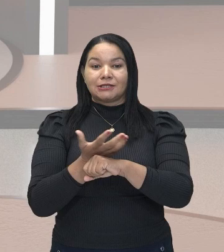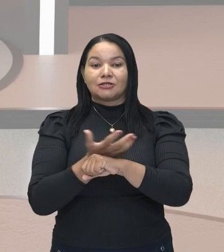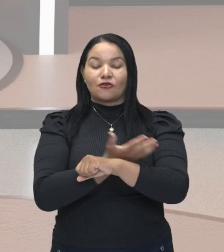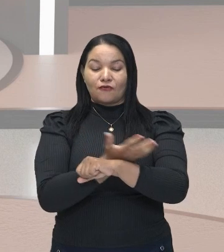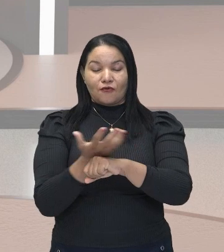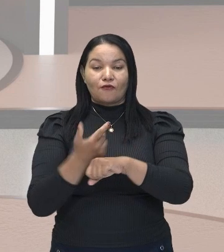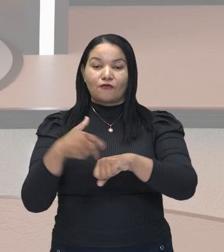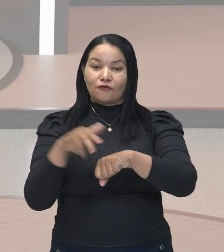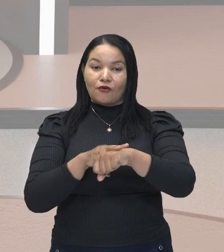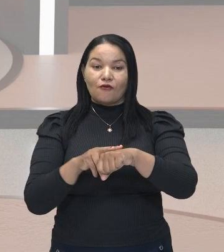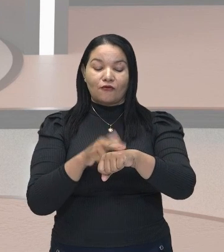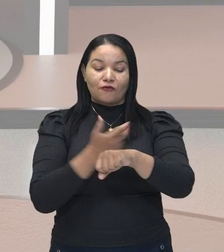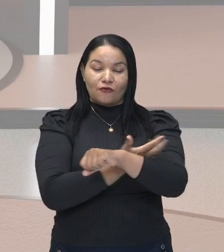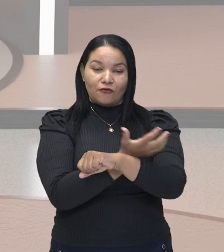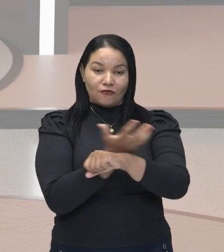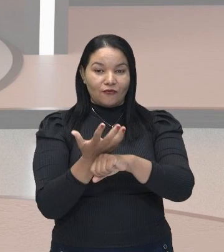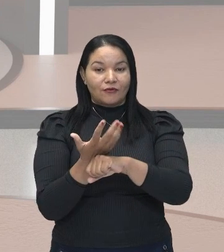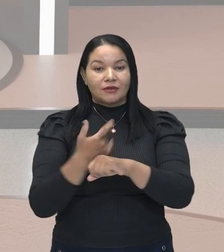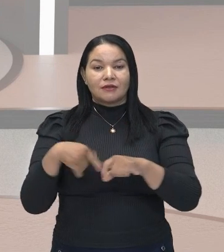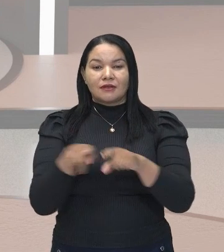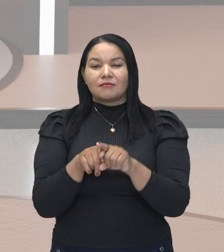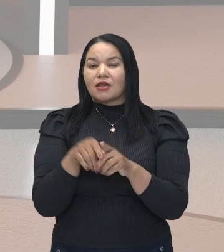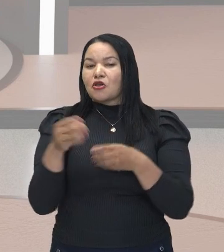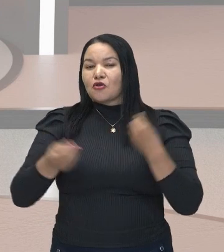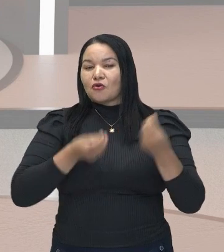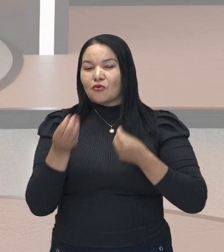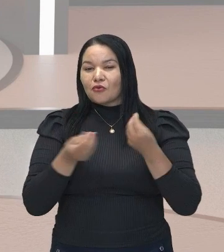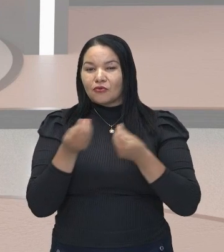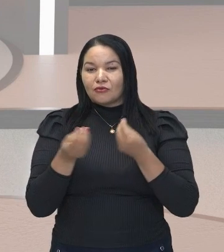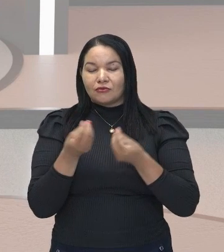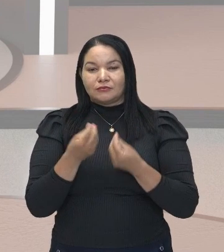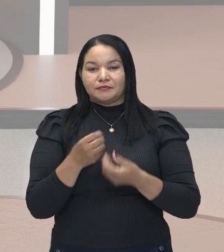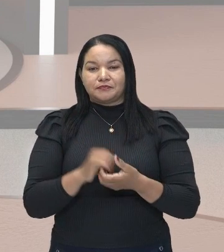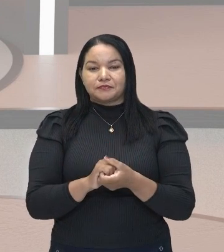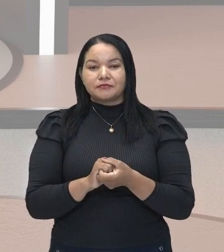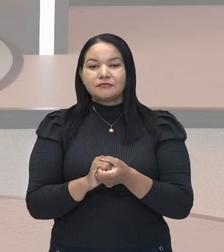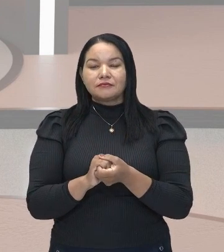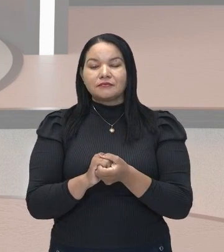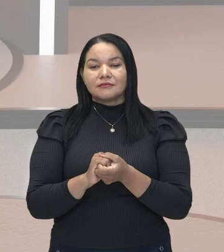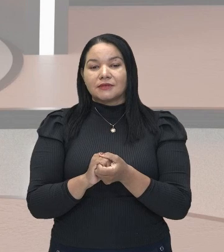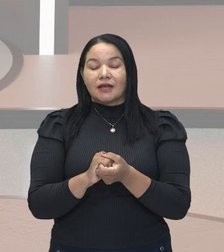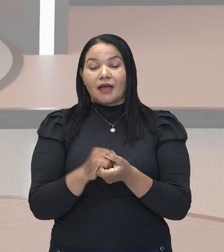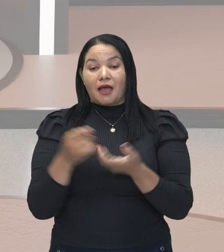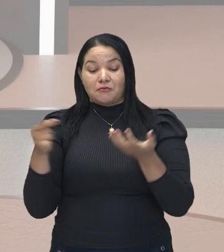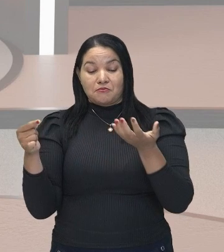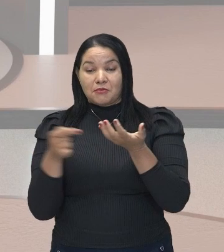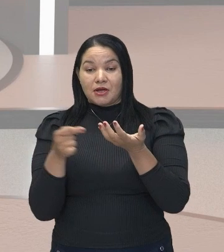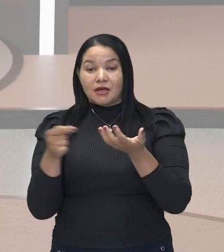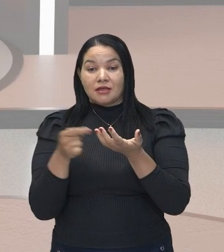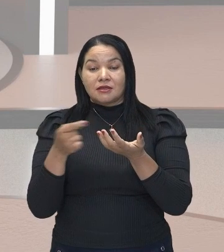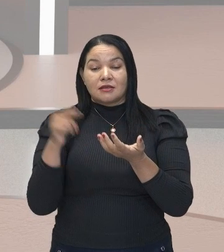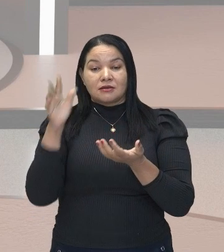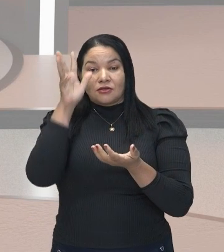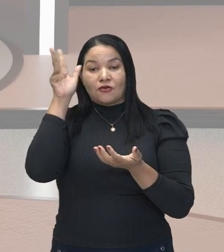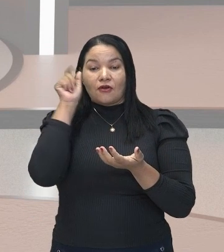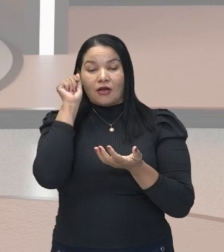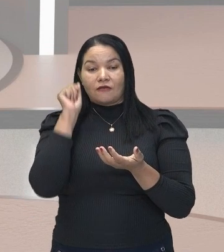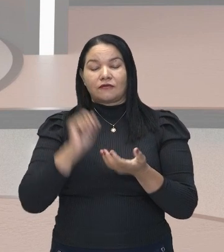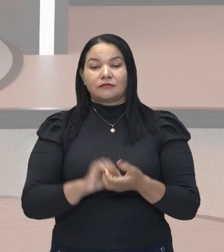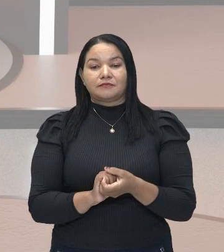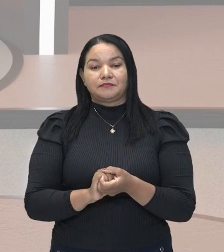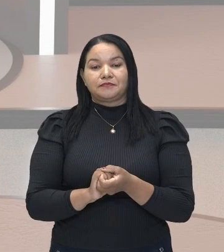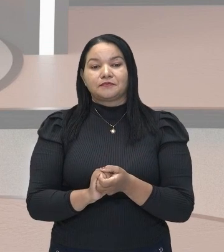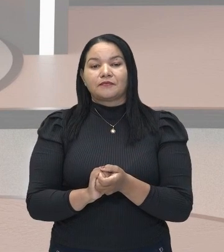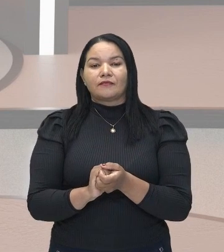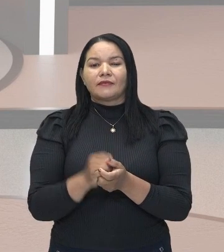vegetação, tá? Então, como é que está a vegetação no continente africano? Olhem